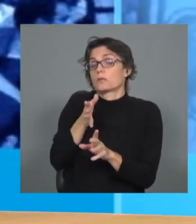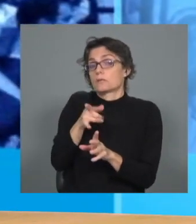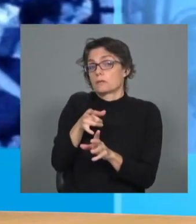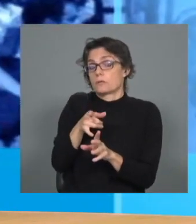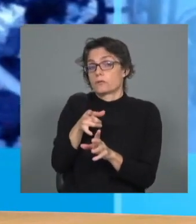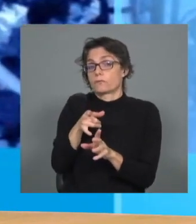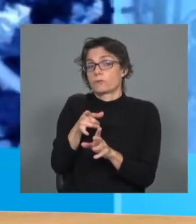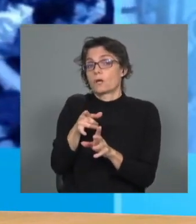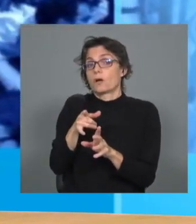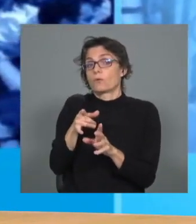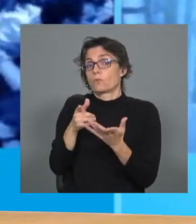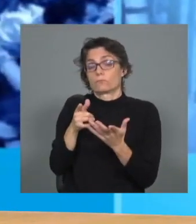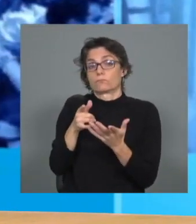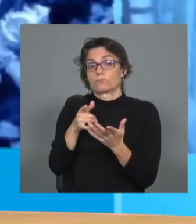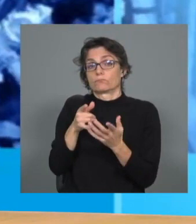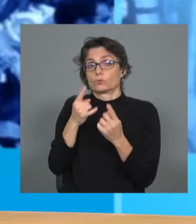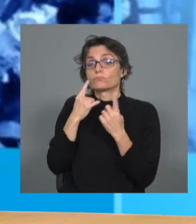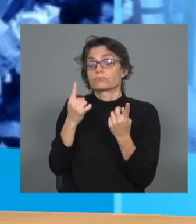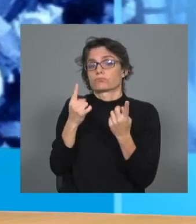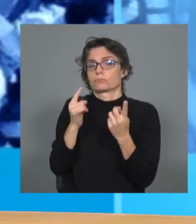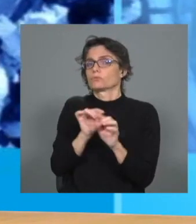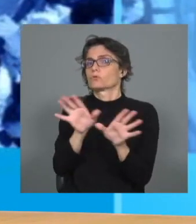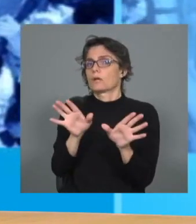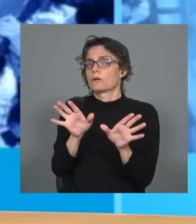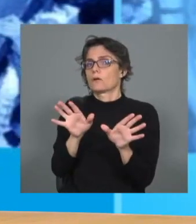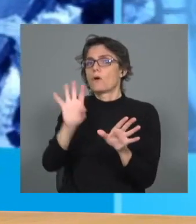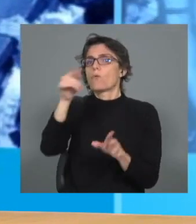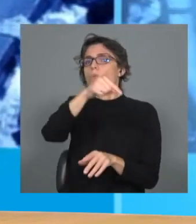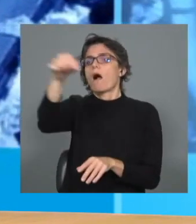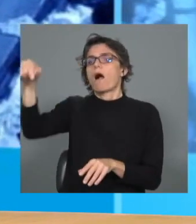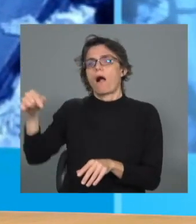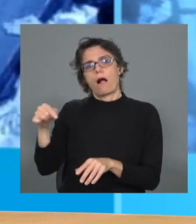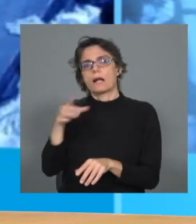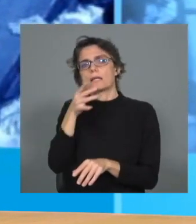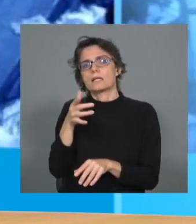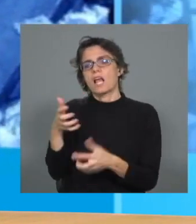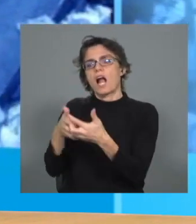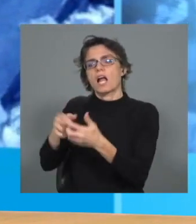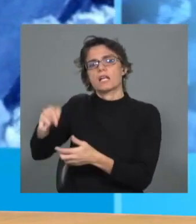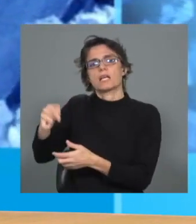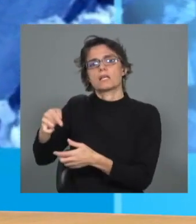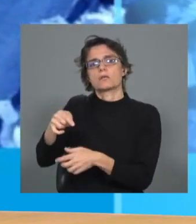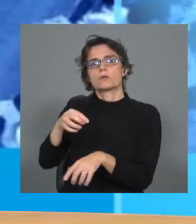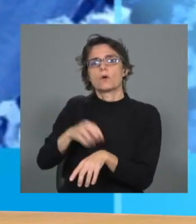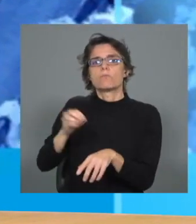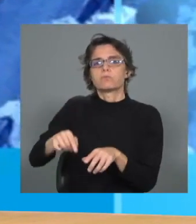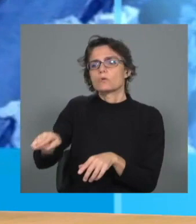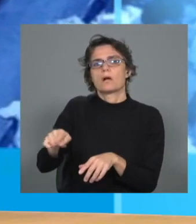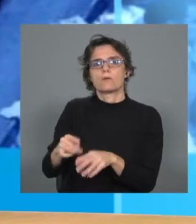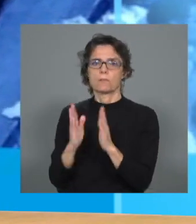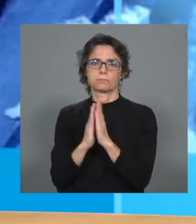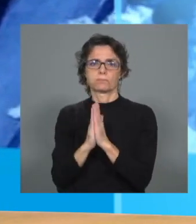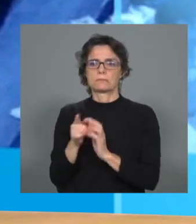bastante clara. Todos aqueles que estão a tentar justificar a guerra usando a religião